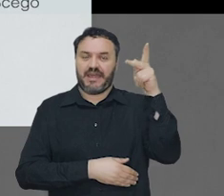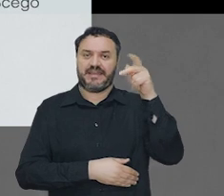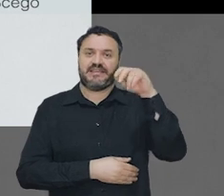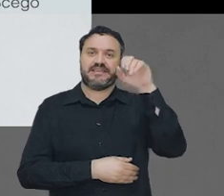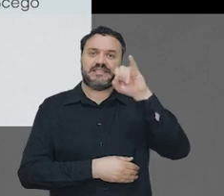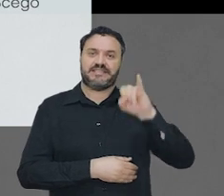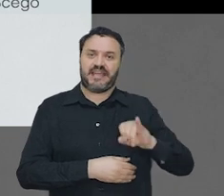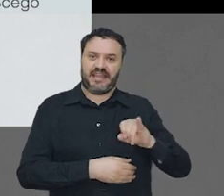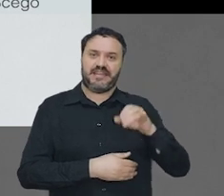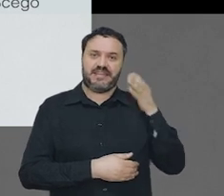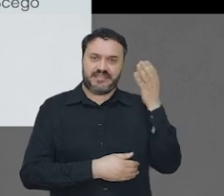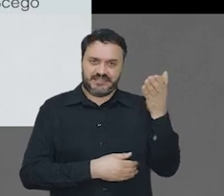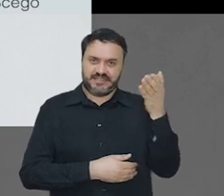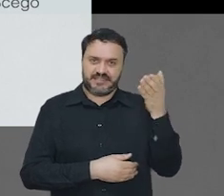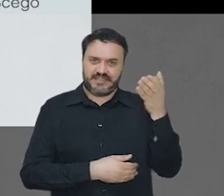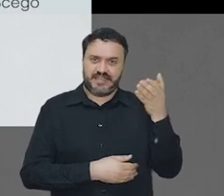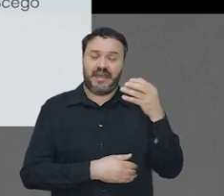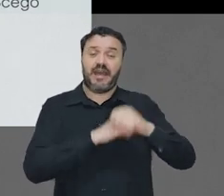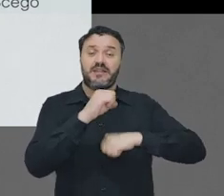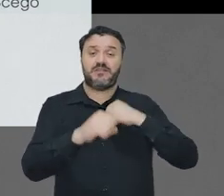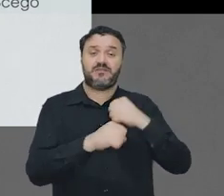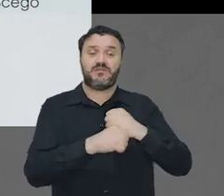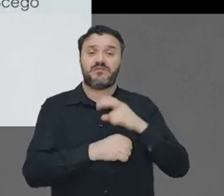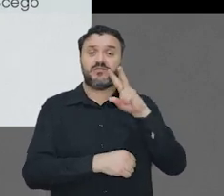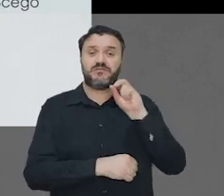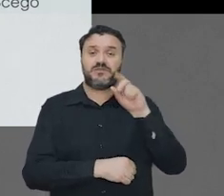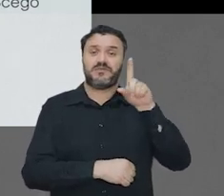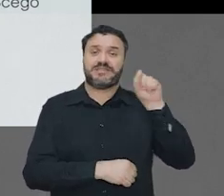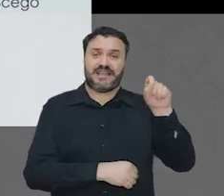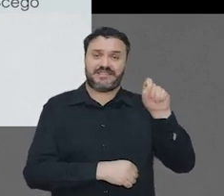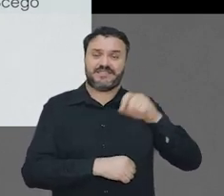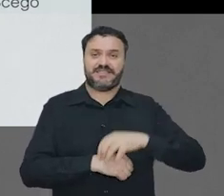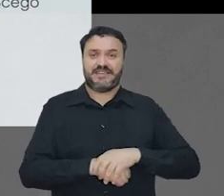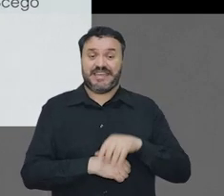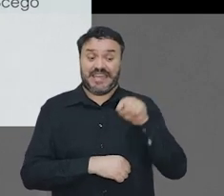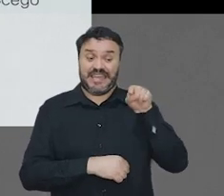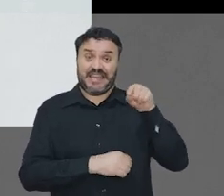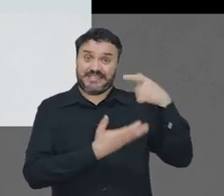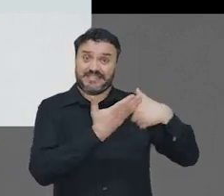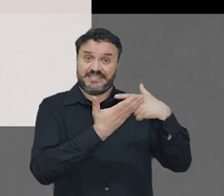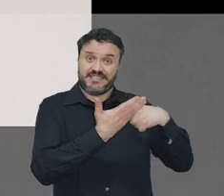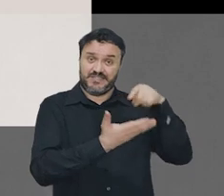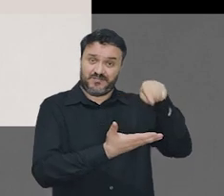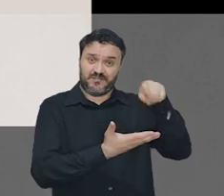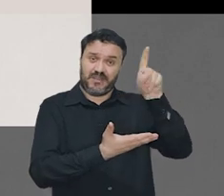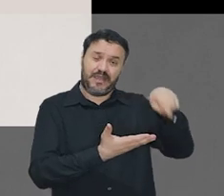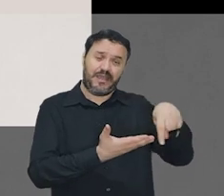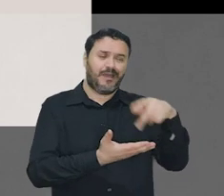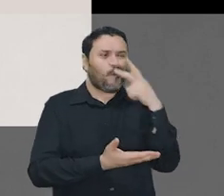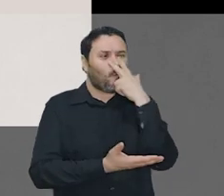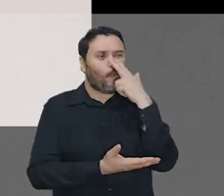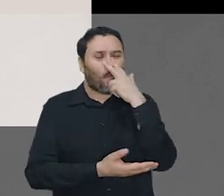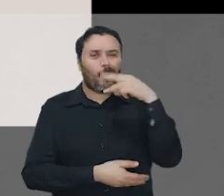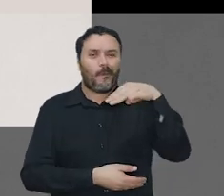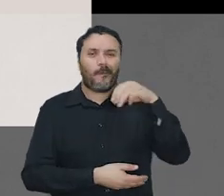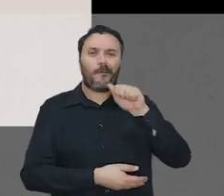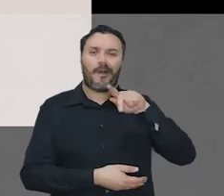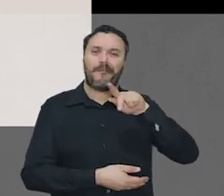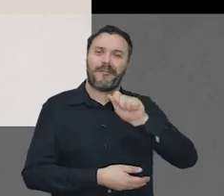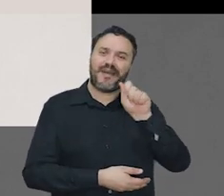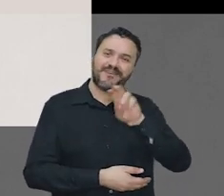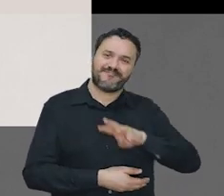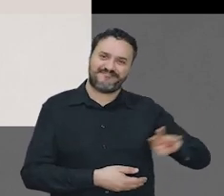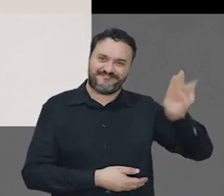dove sono, em 2010. Neste livro, que é uma espécie de mapa sentimental,